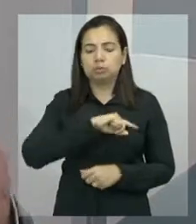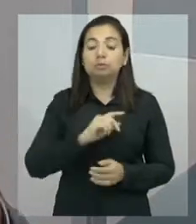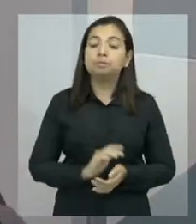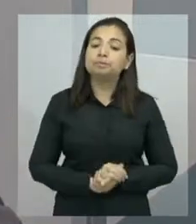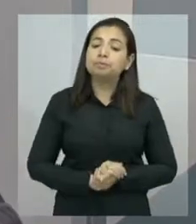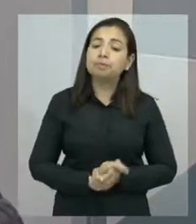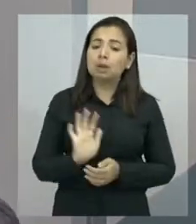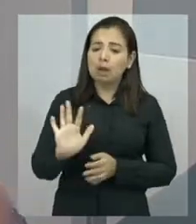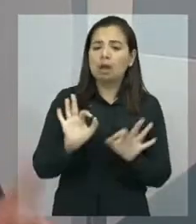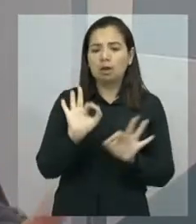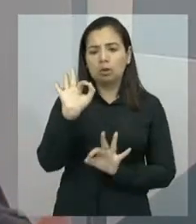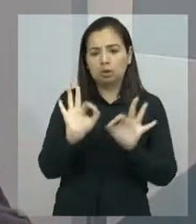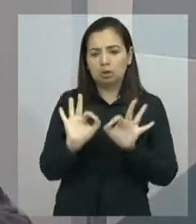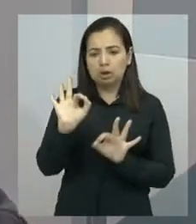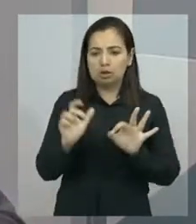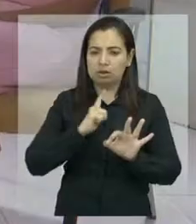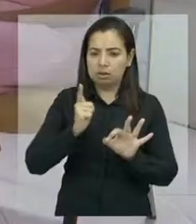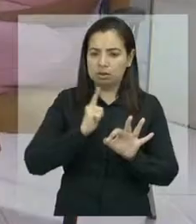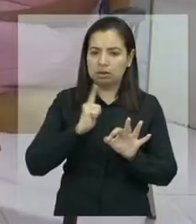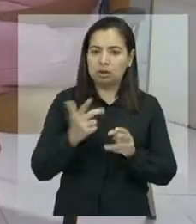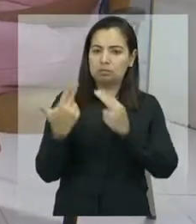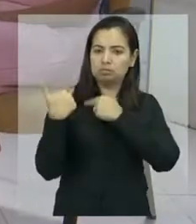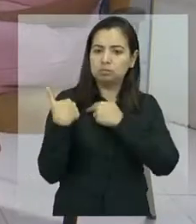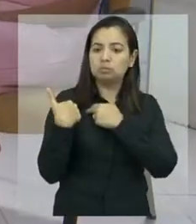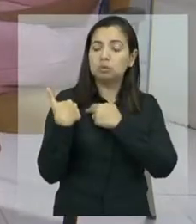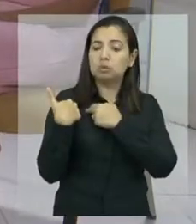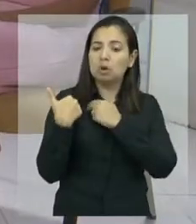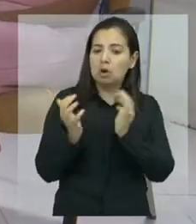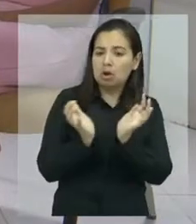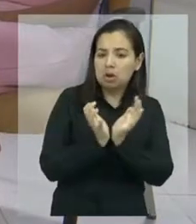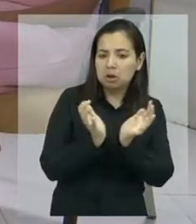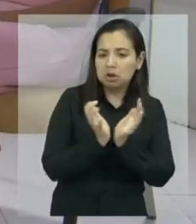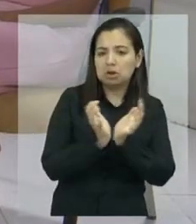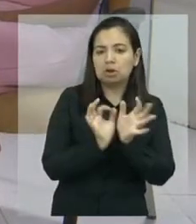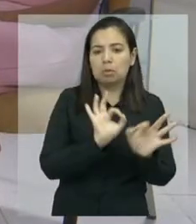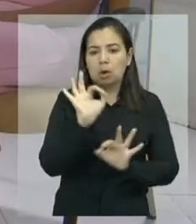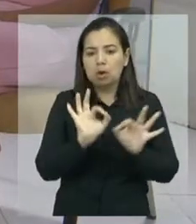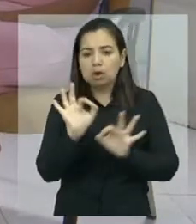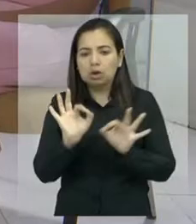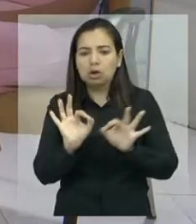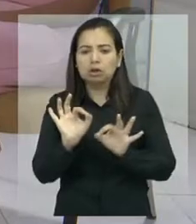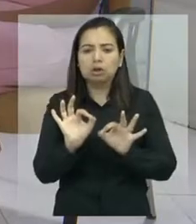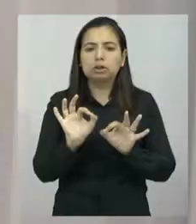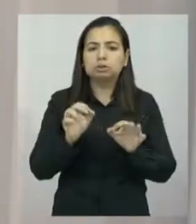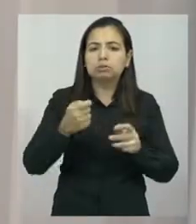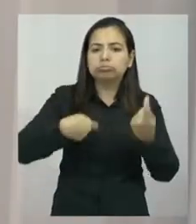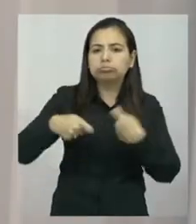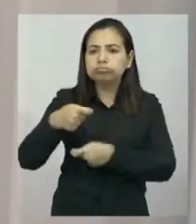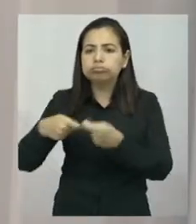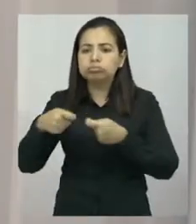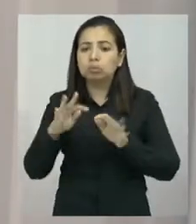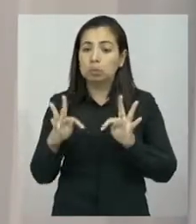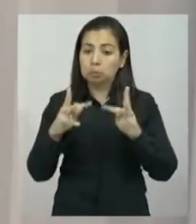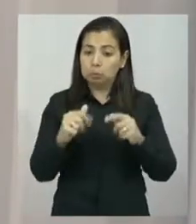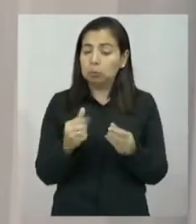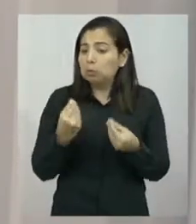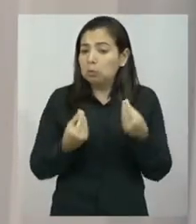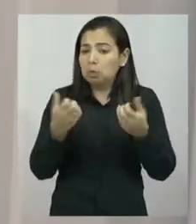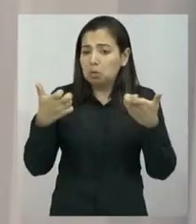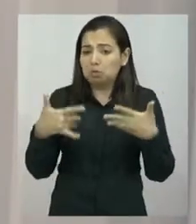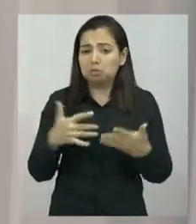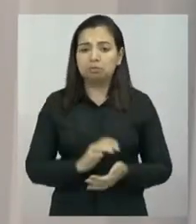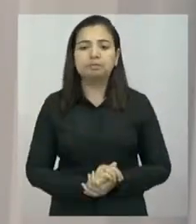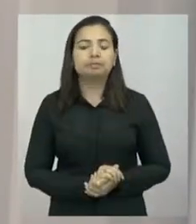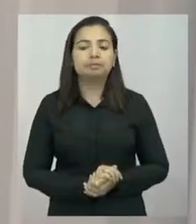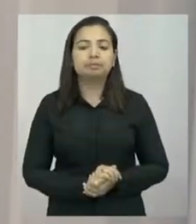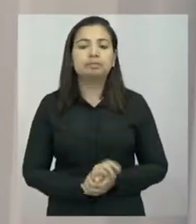né? Existe uma equipe, né, que isso, organiza, que prepara tudo, né? Como que é? A gente fica